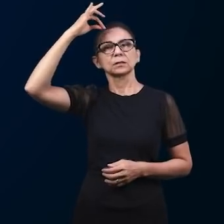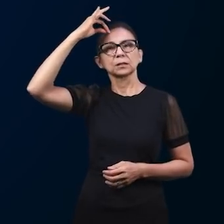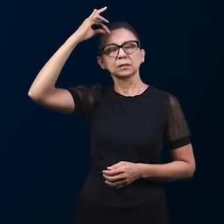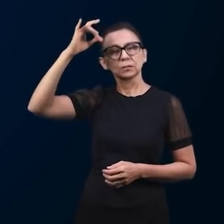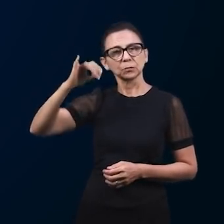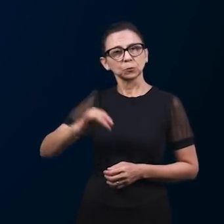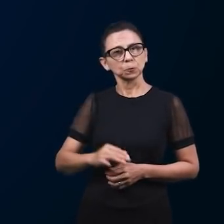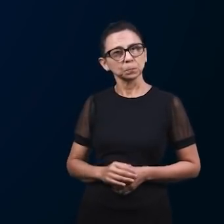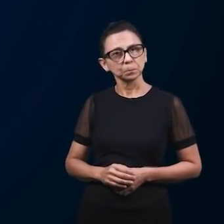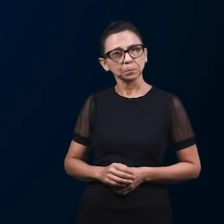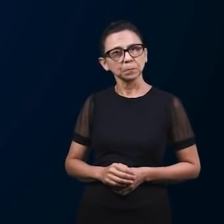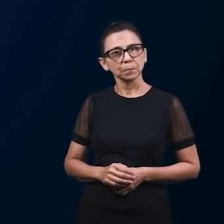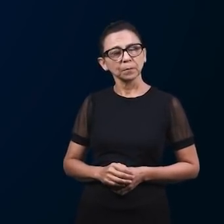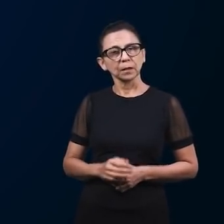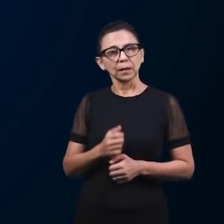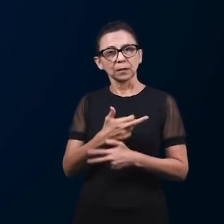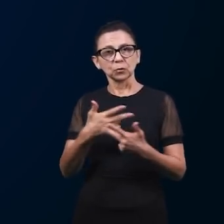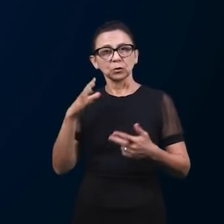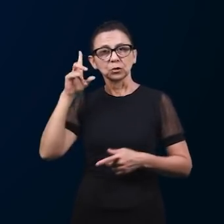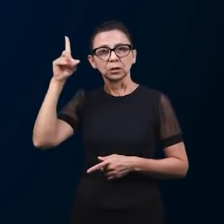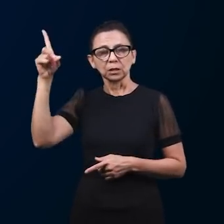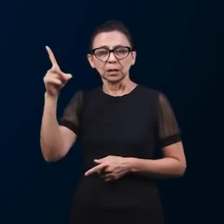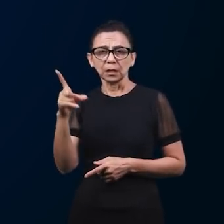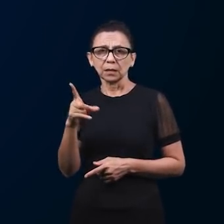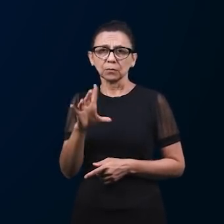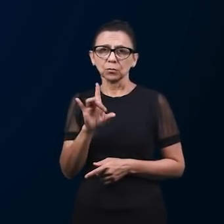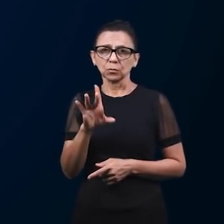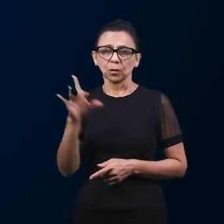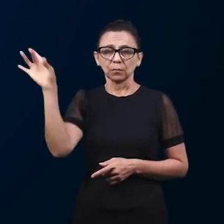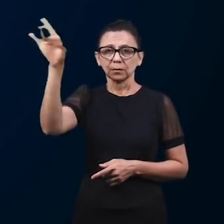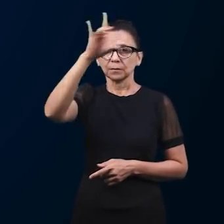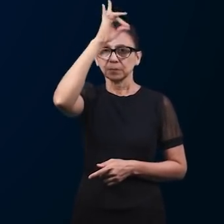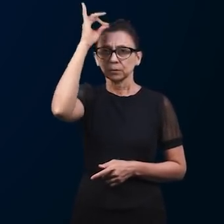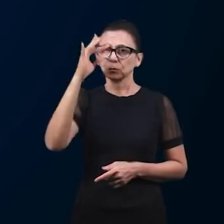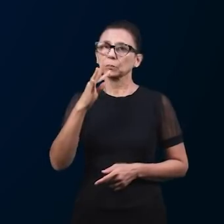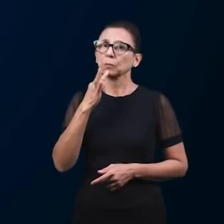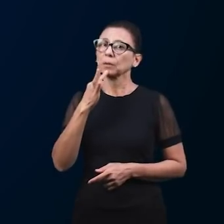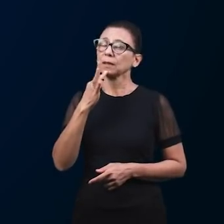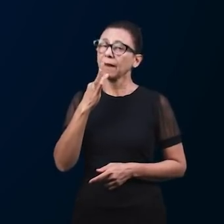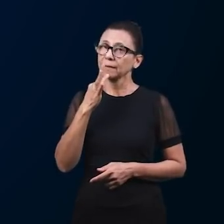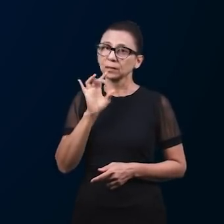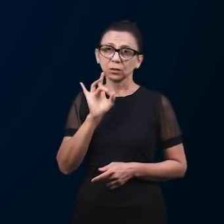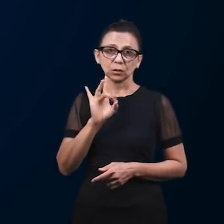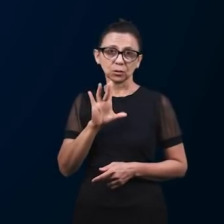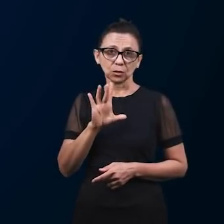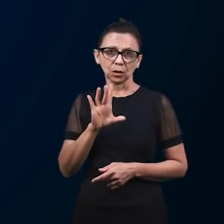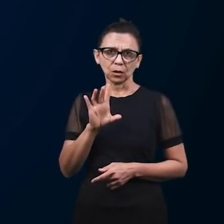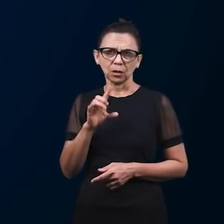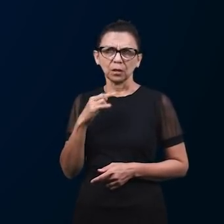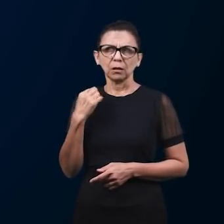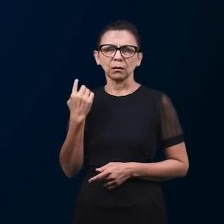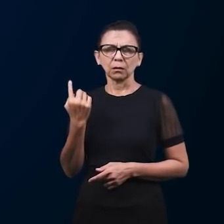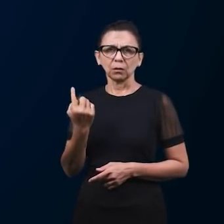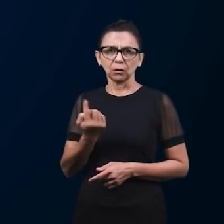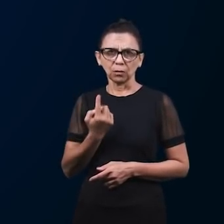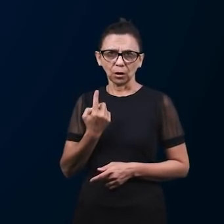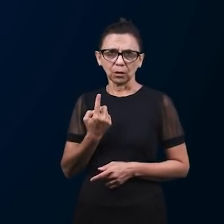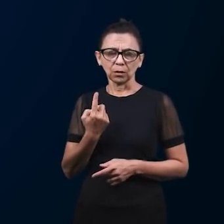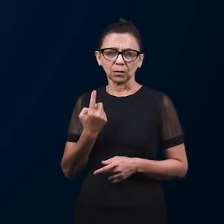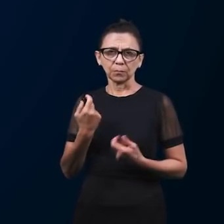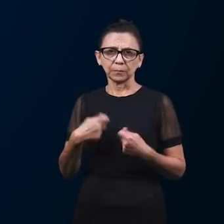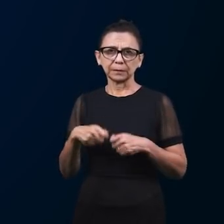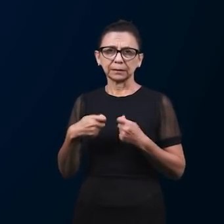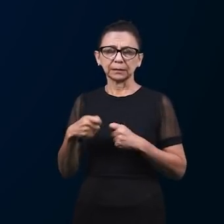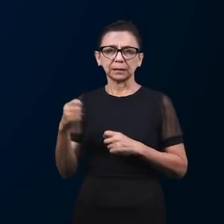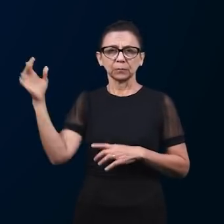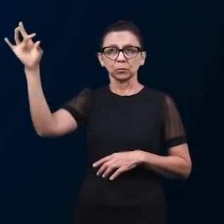porque fala: as coisas de Deus ninguém as conhece, senão o Espírito de Deus. Ora, nós não temos recebido o Espírito do